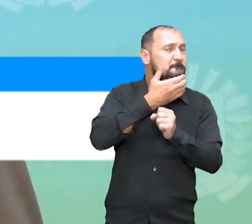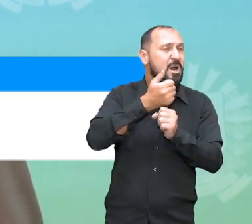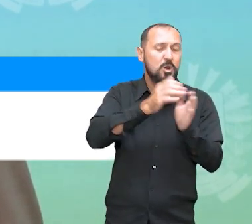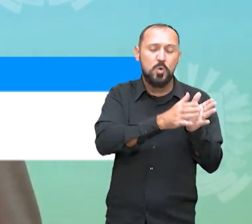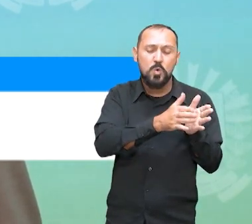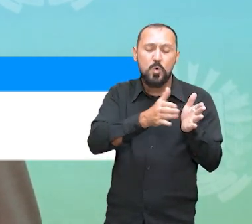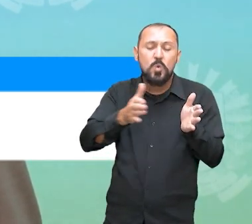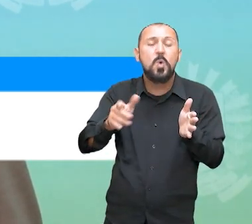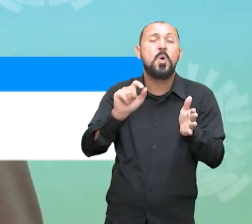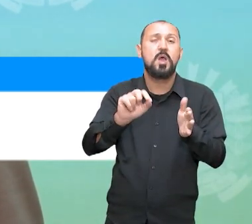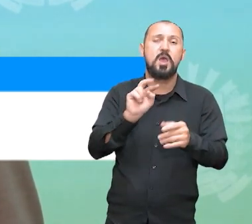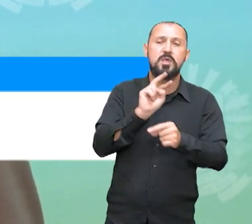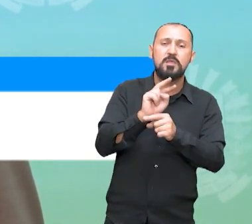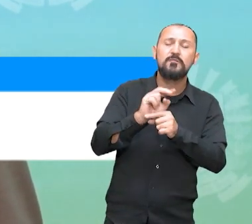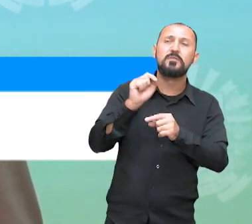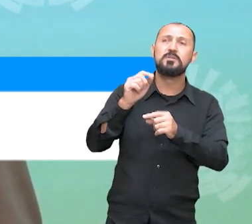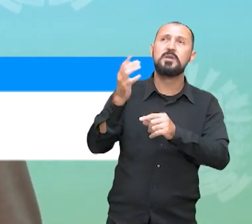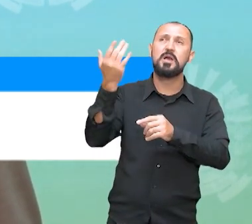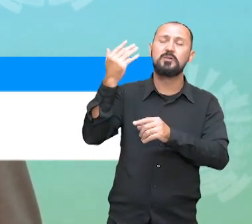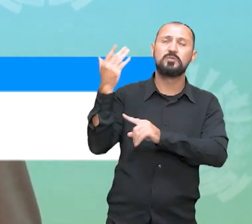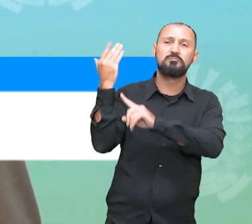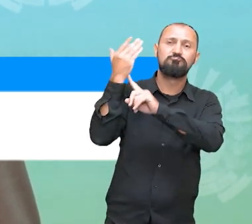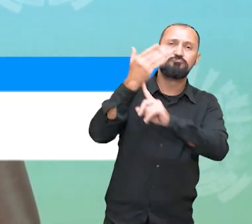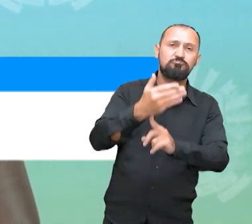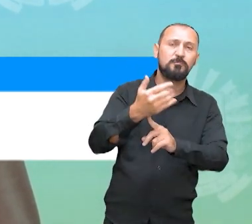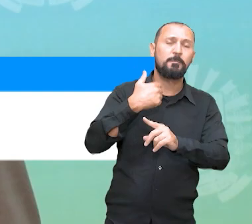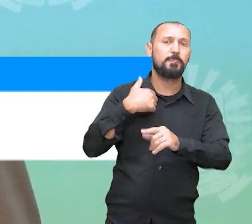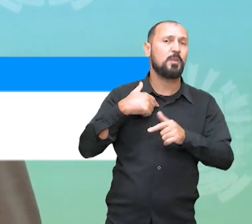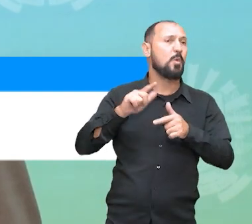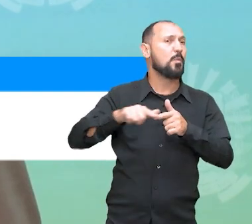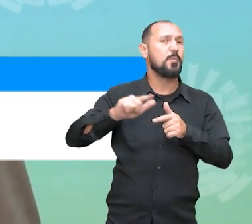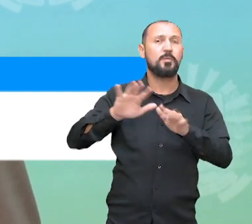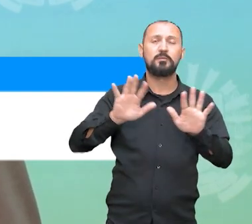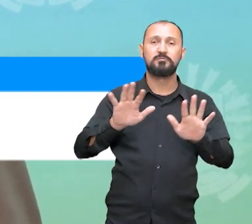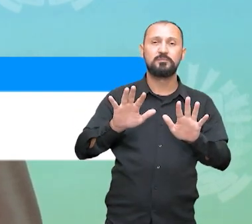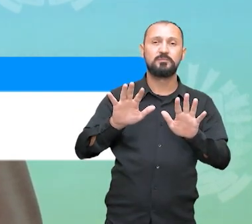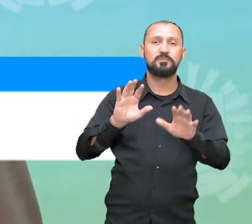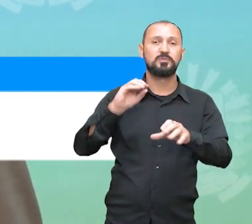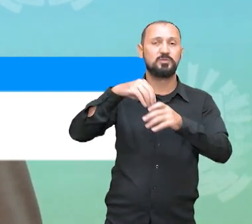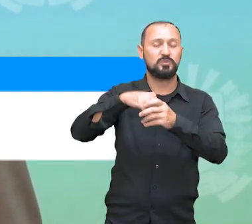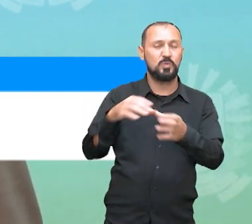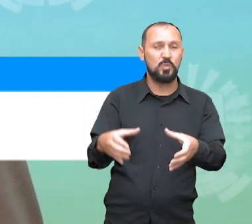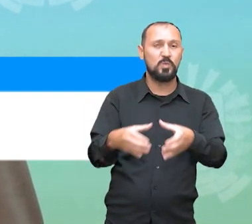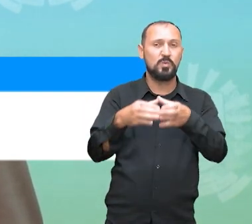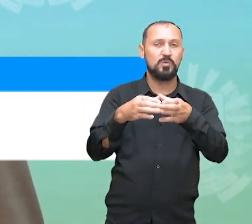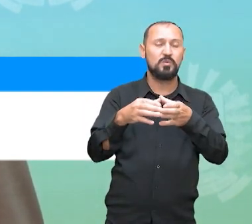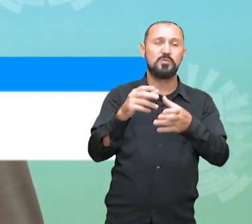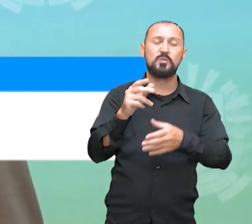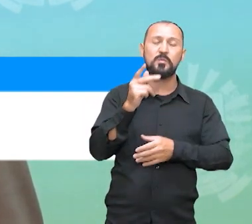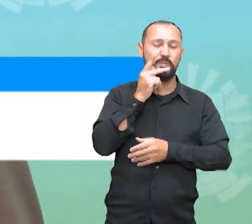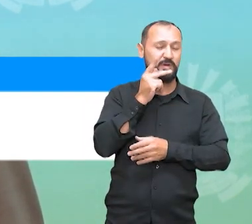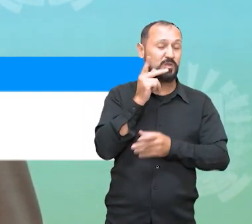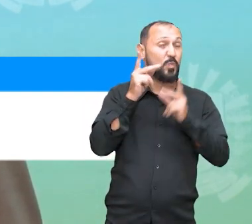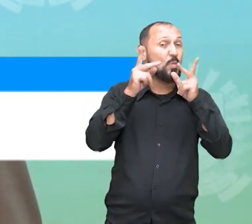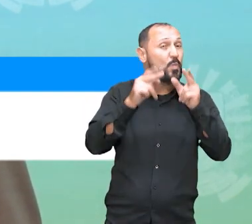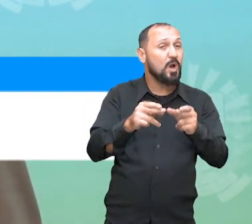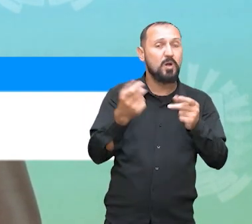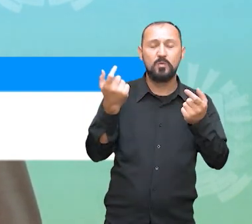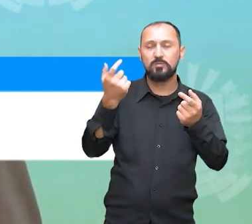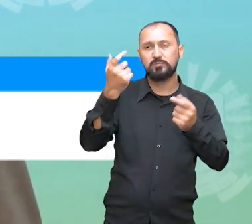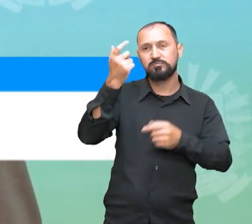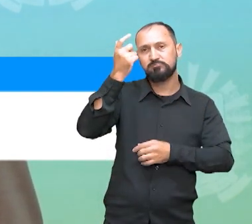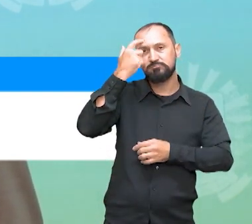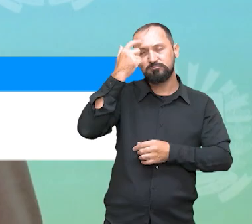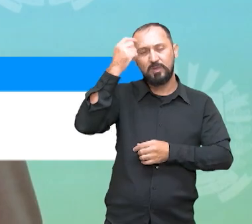possível, né, defendendo as bandeiras que ele defendia, que para mim não é nenhum problema, nós estávamos no mesmo partido há muito tempo, dividíamos